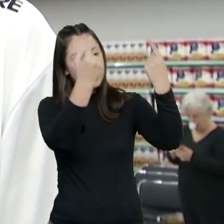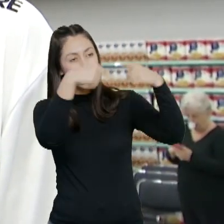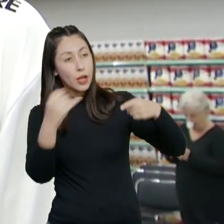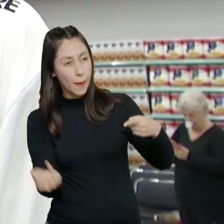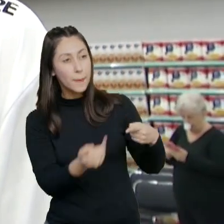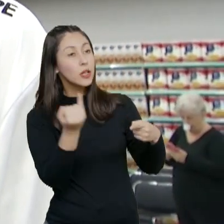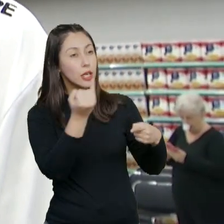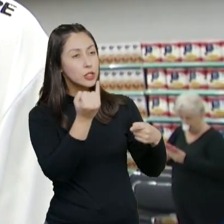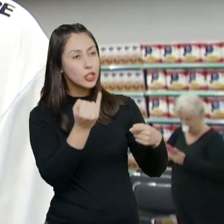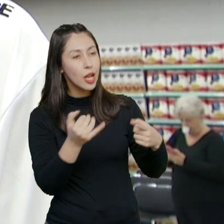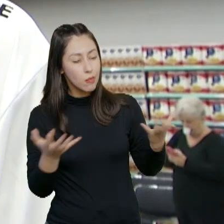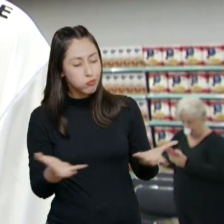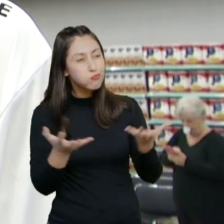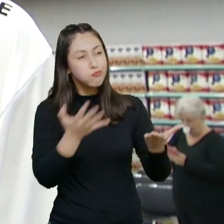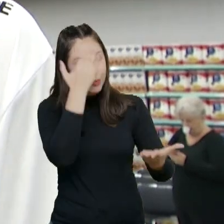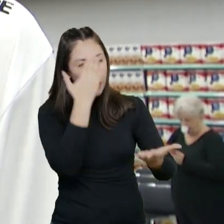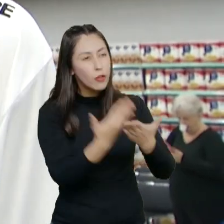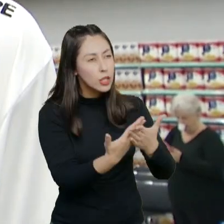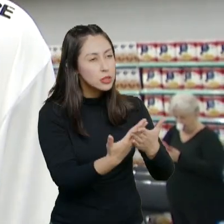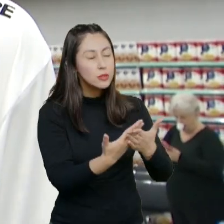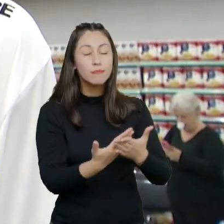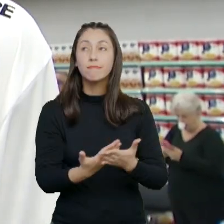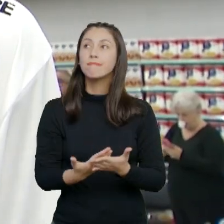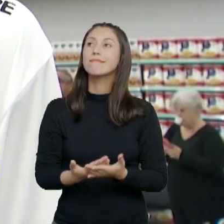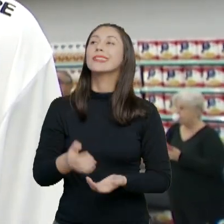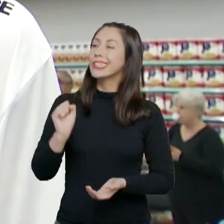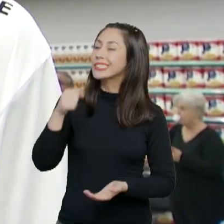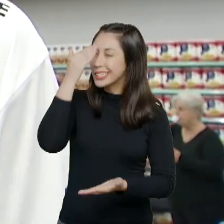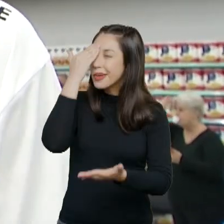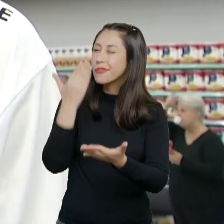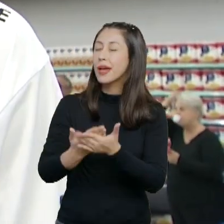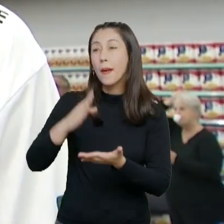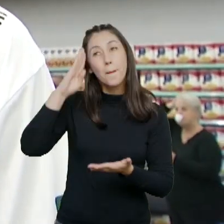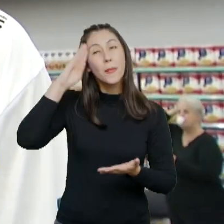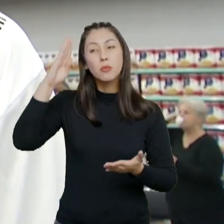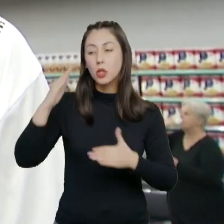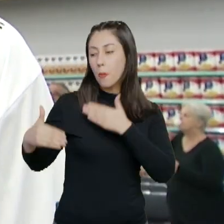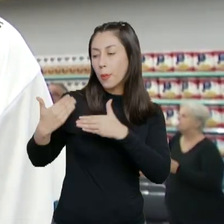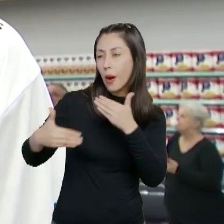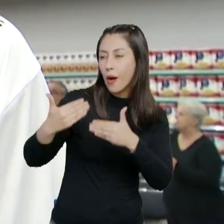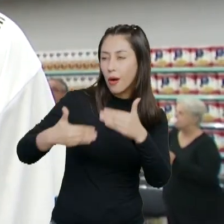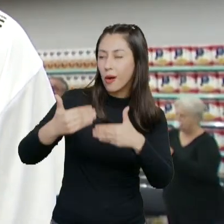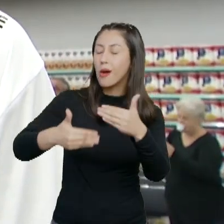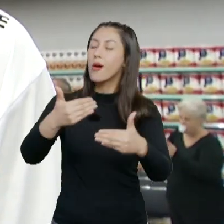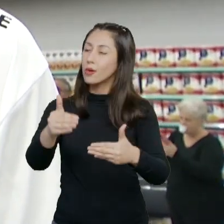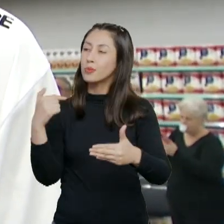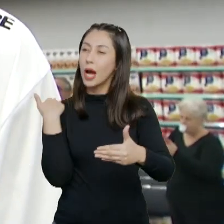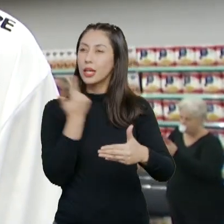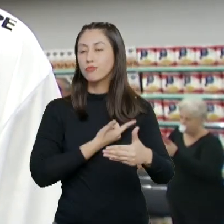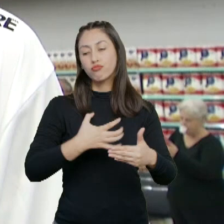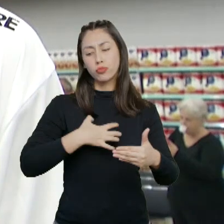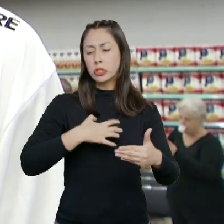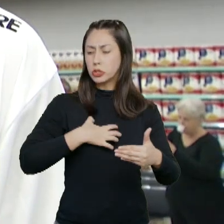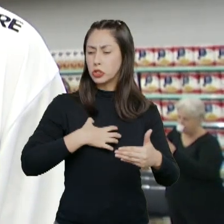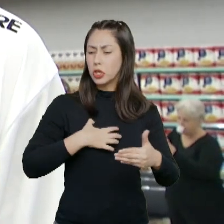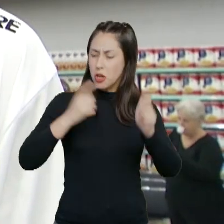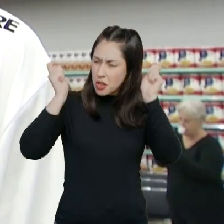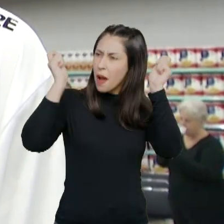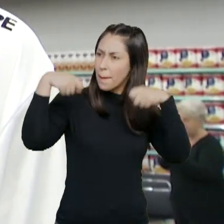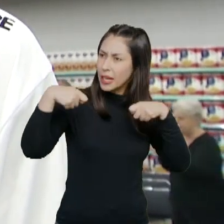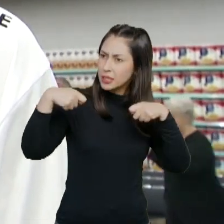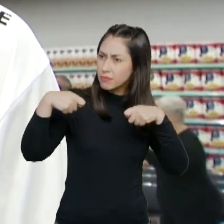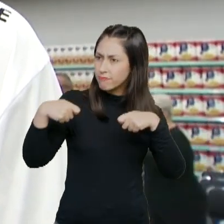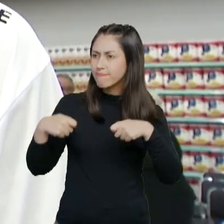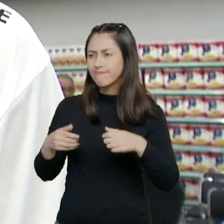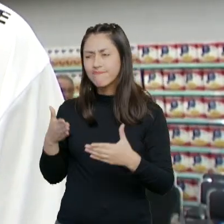dá confiança para vocês agora nessa segunda etapa? Eu acho que dá sim, principalmente dá ritmo de jogo para a gente, né? Para poder se sentir mais confiante, entrar em quadra e fazer o que a gente